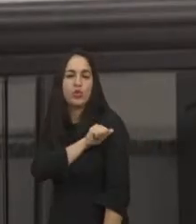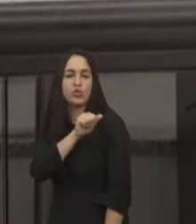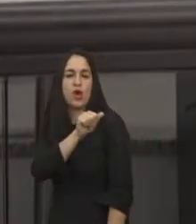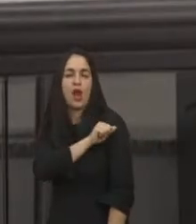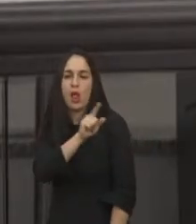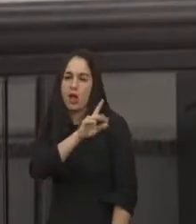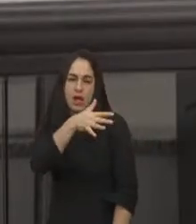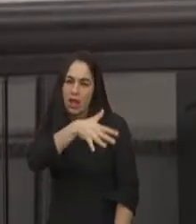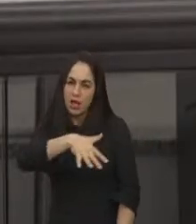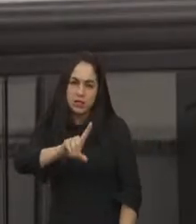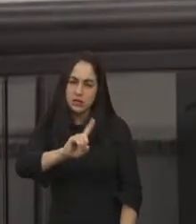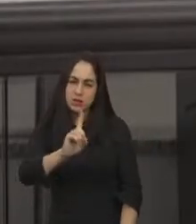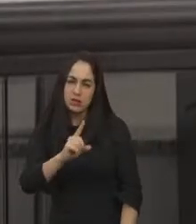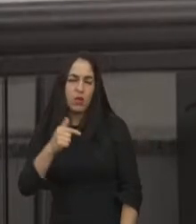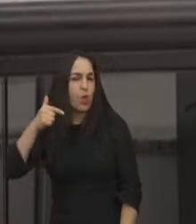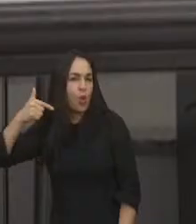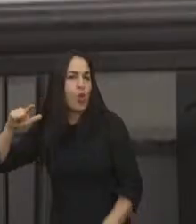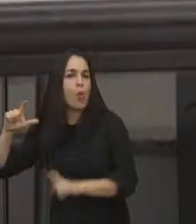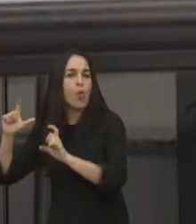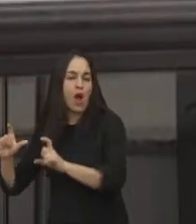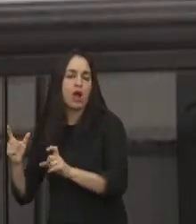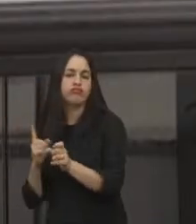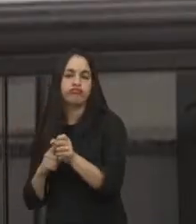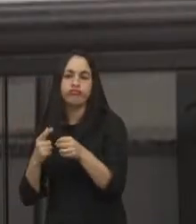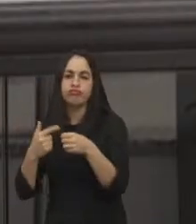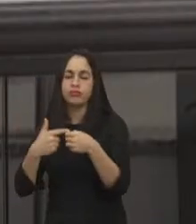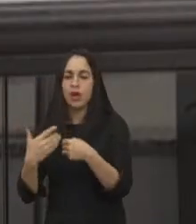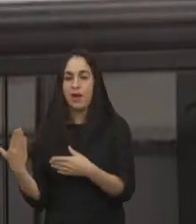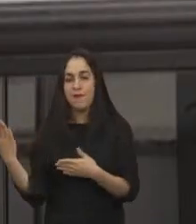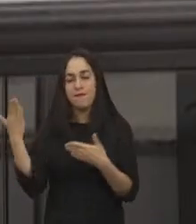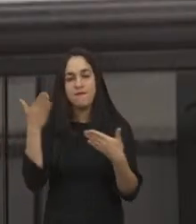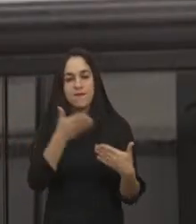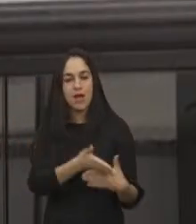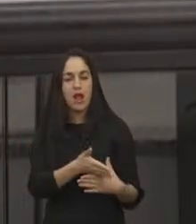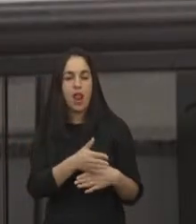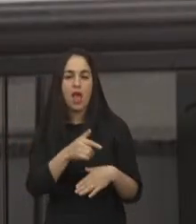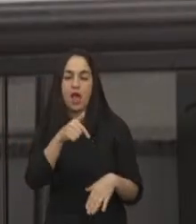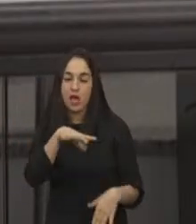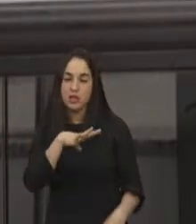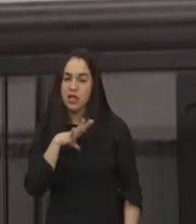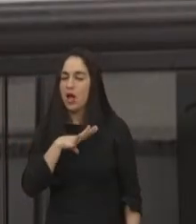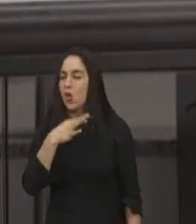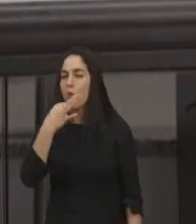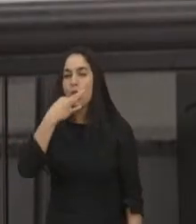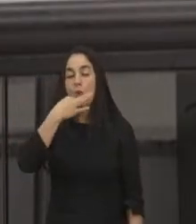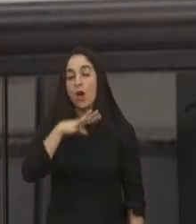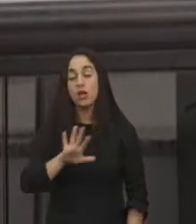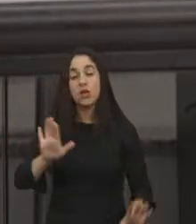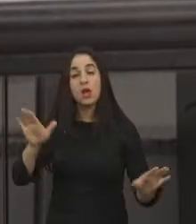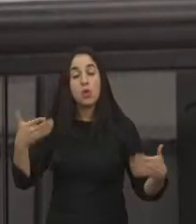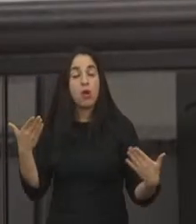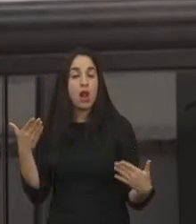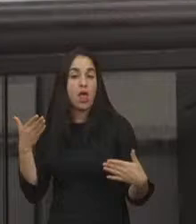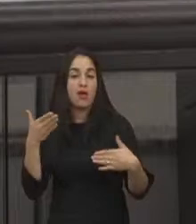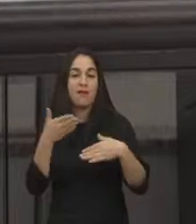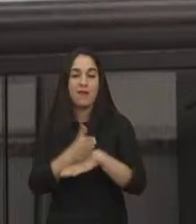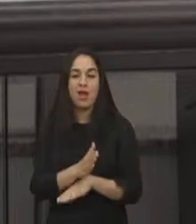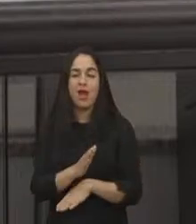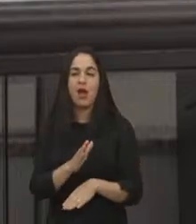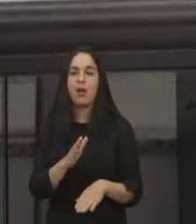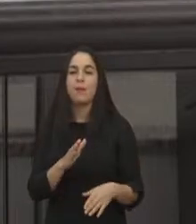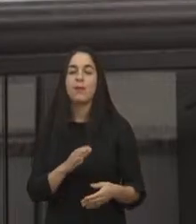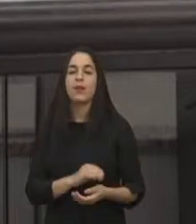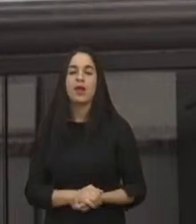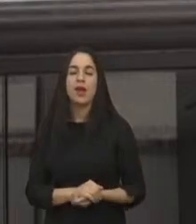da região aqui e não conhecem a cidade. E quando vieram, passaram no Enem